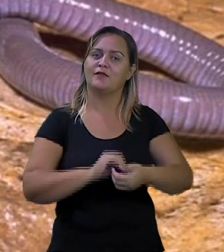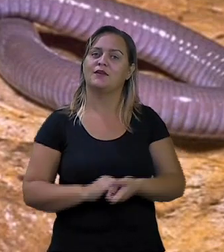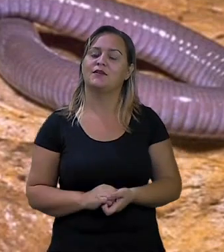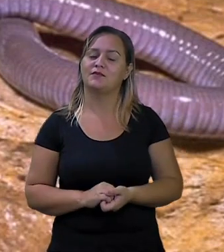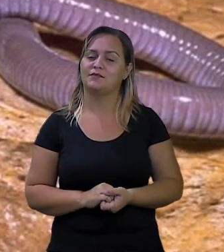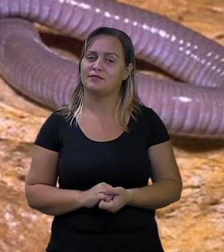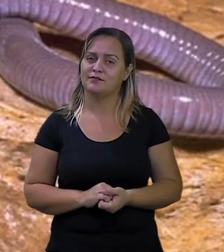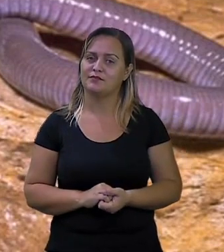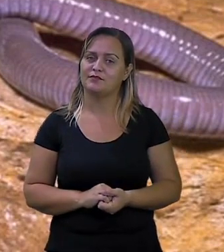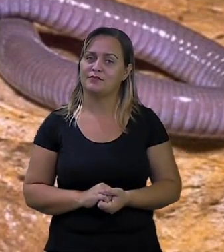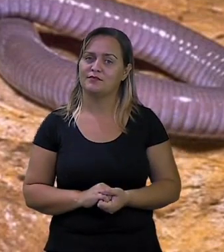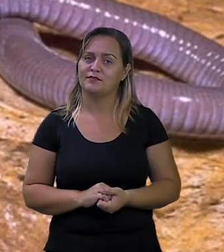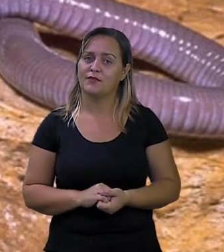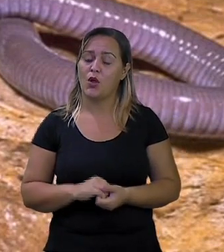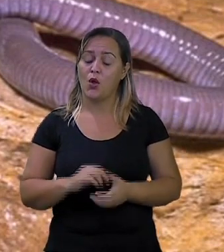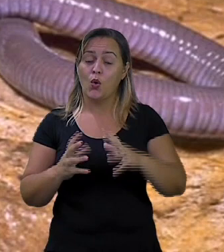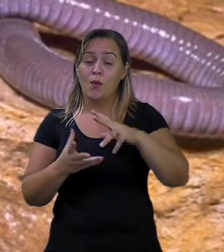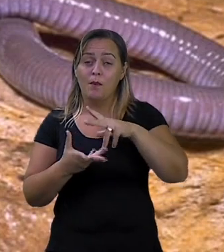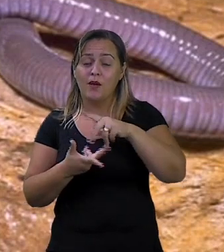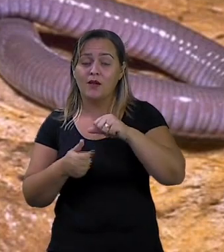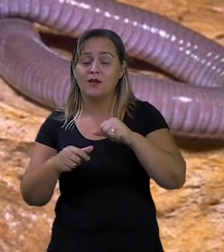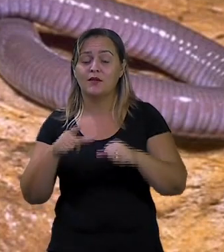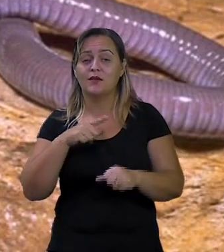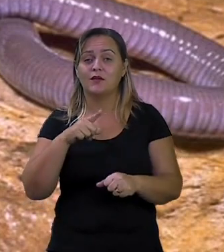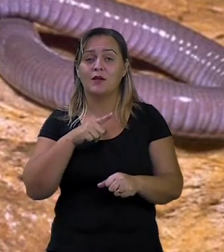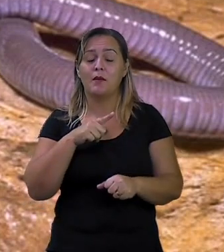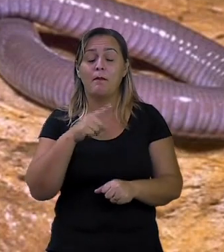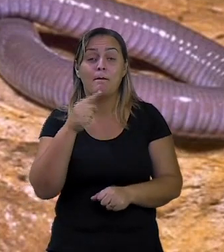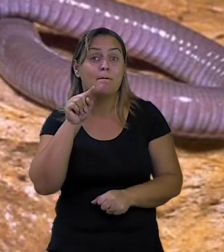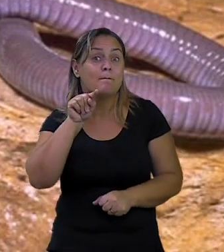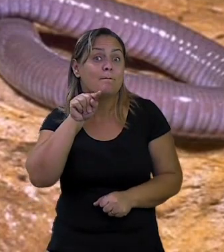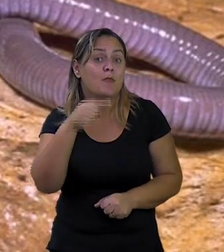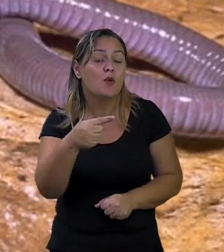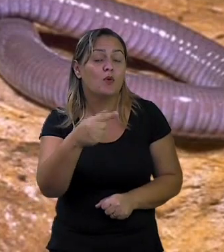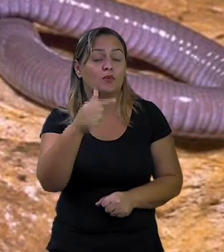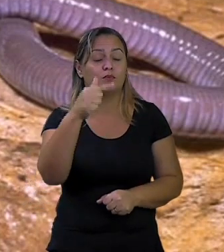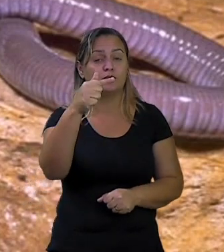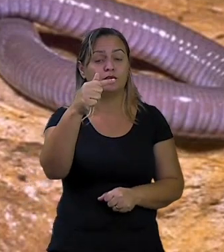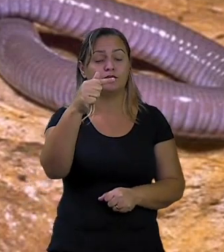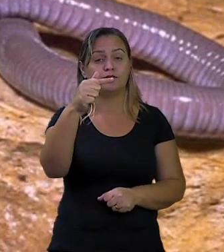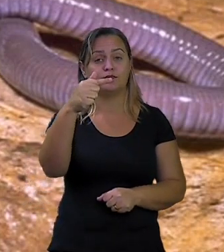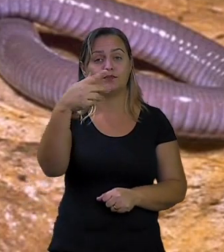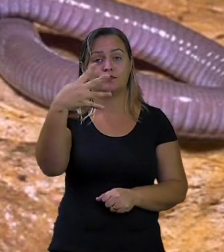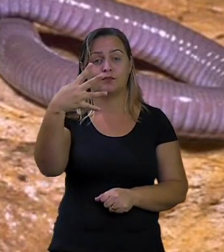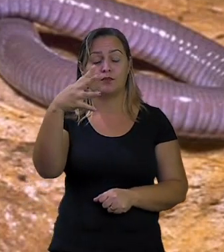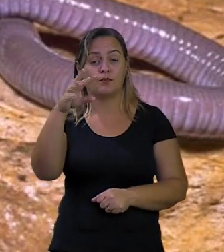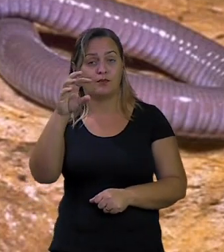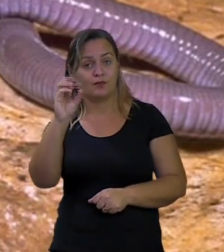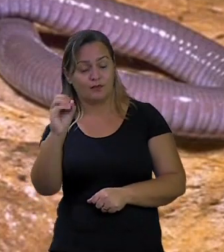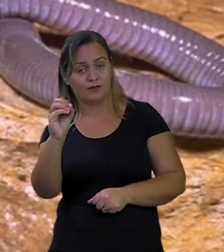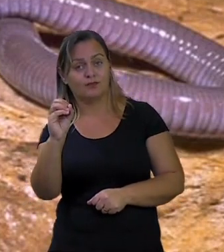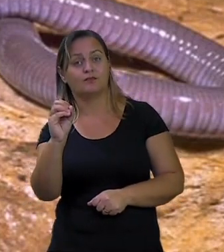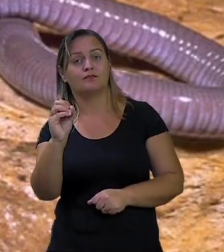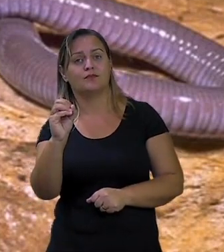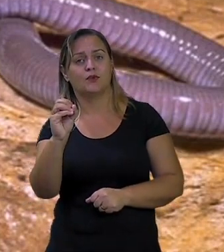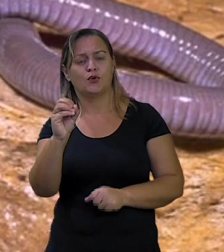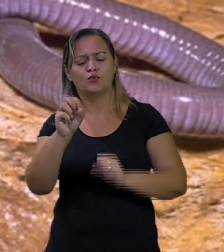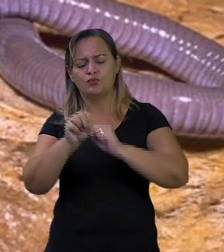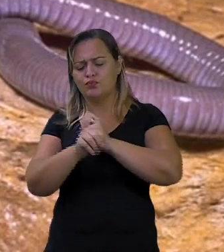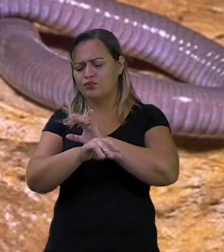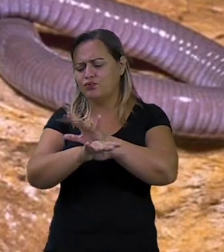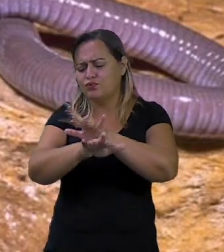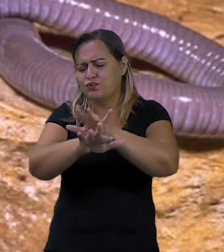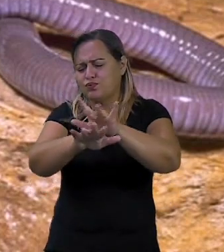gente tem 1740 espécies estão distribuídos em vários gêneros e